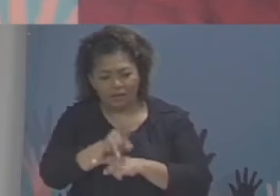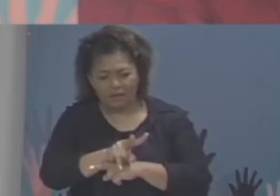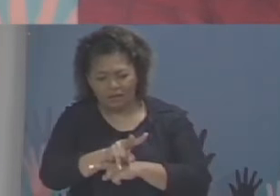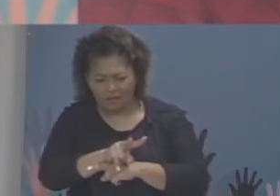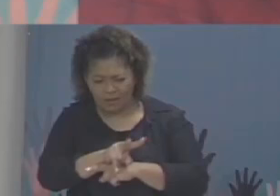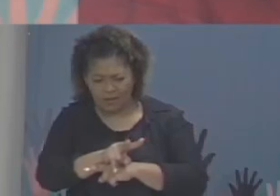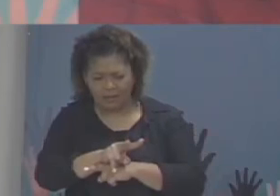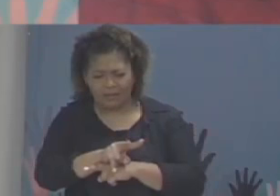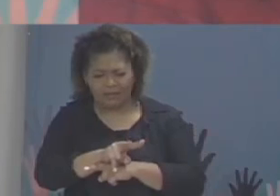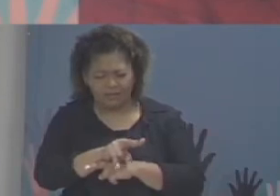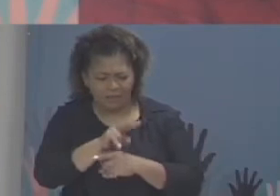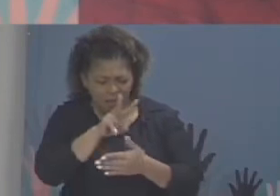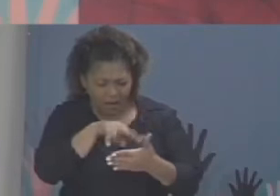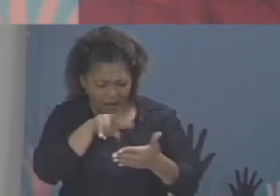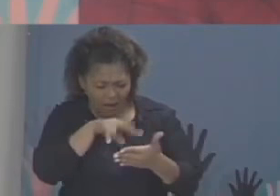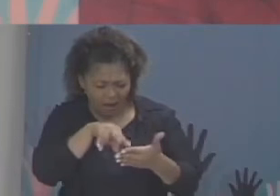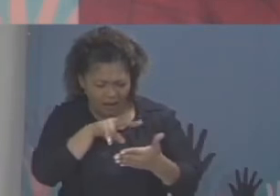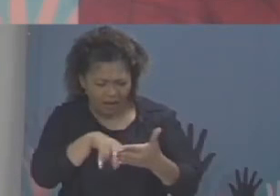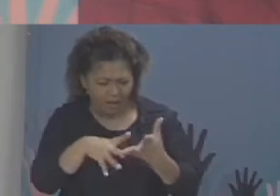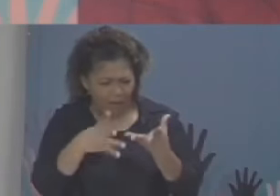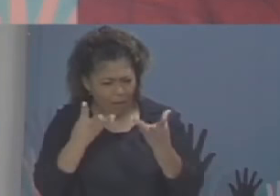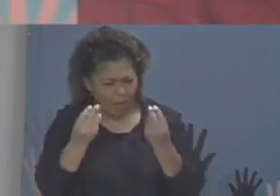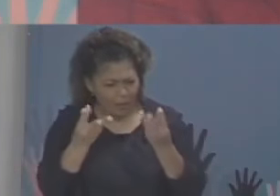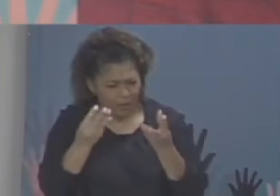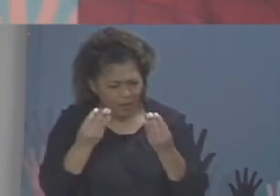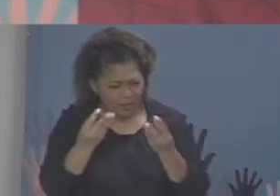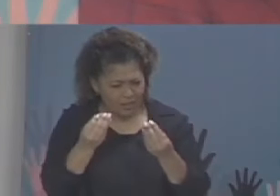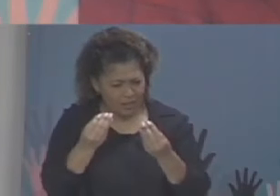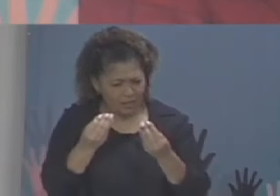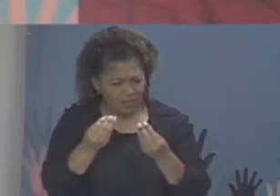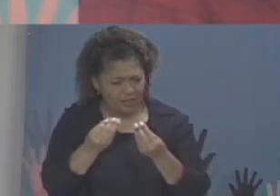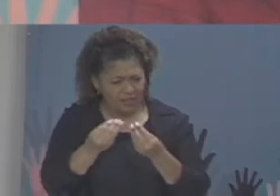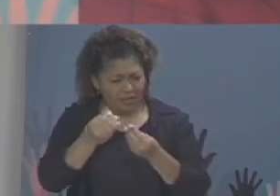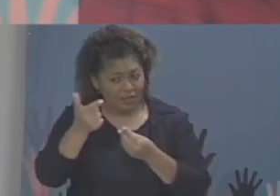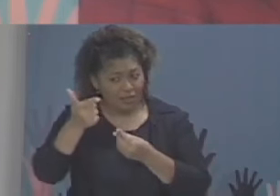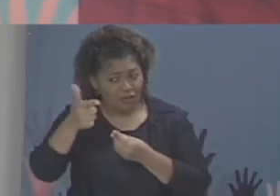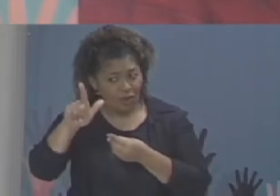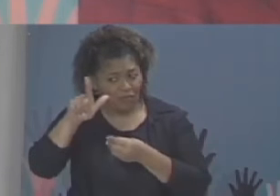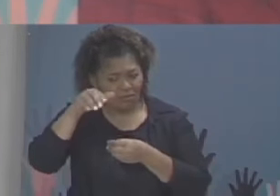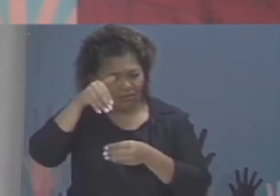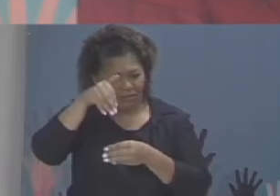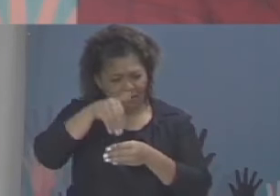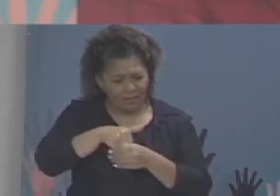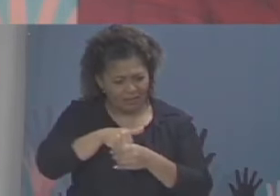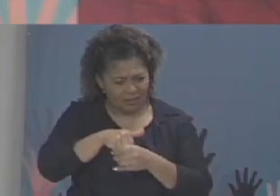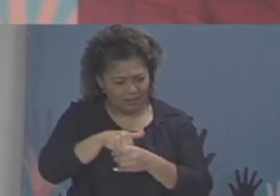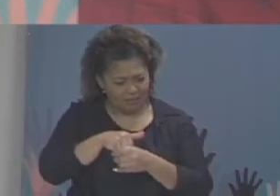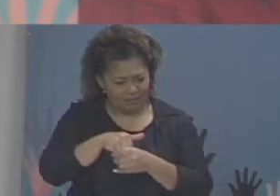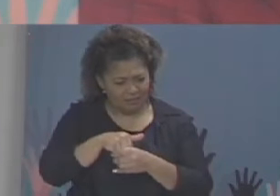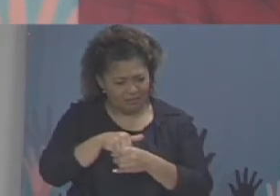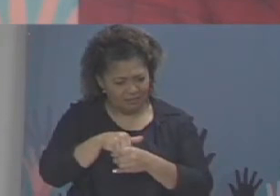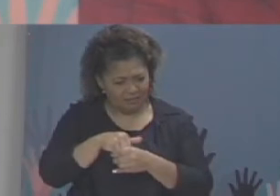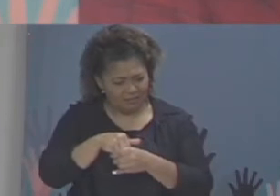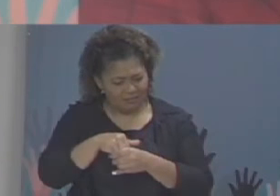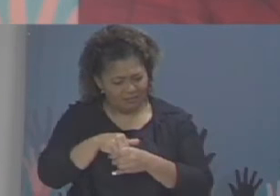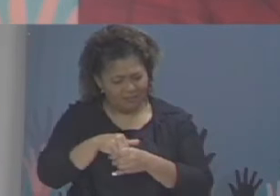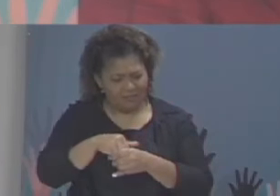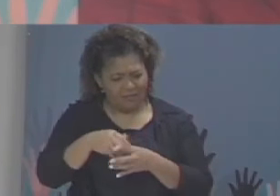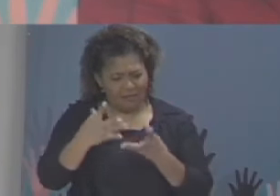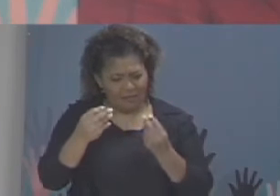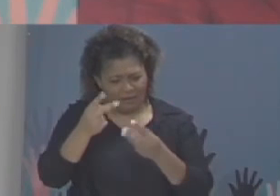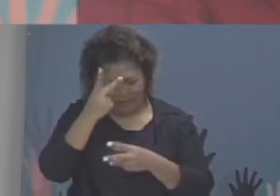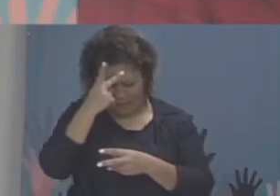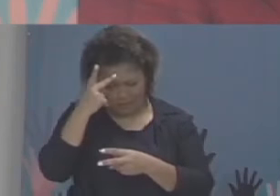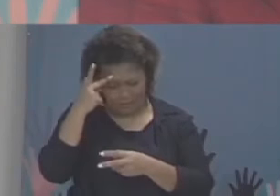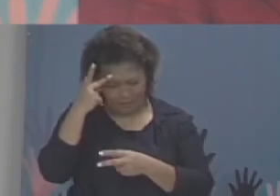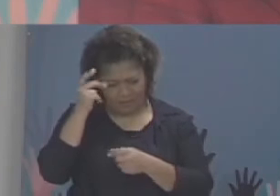são. Muita gente de extrema-direita, muito bolsonarista, muita